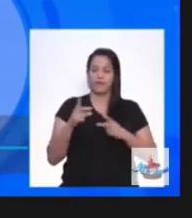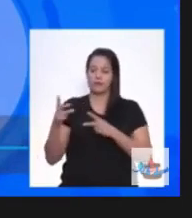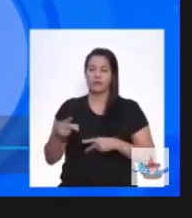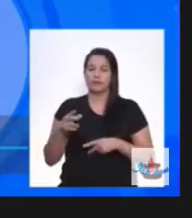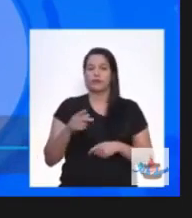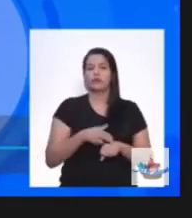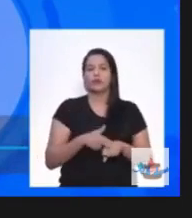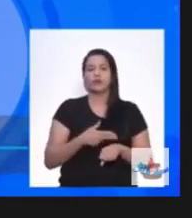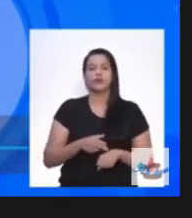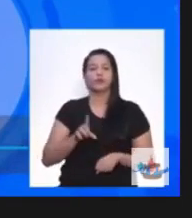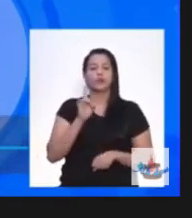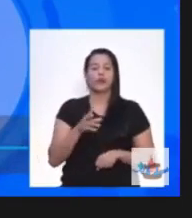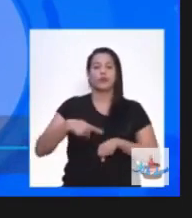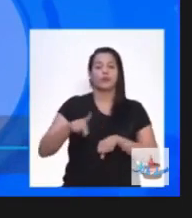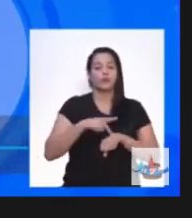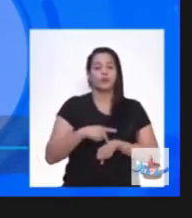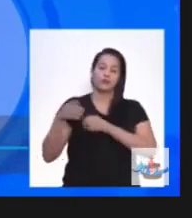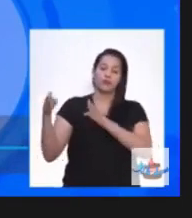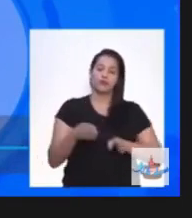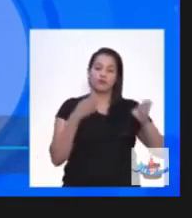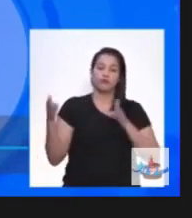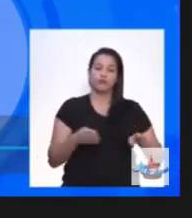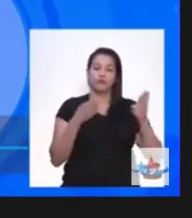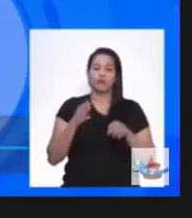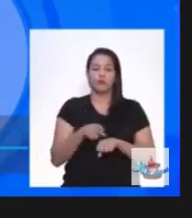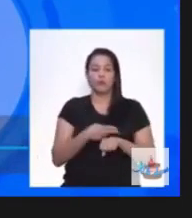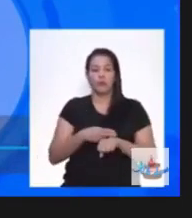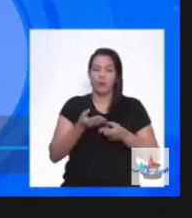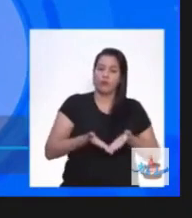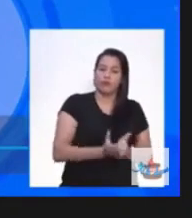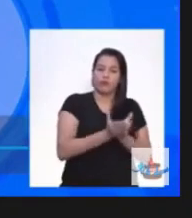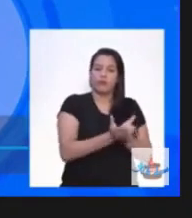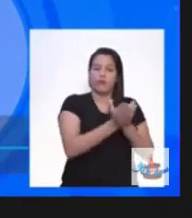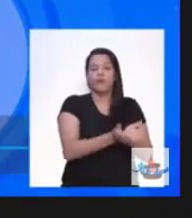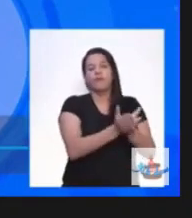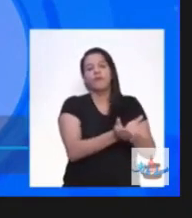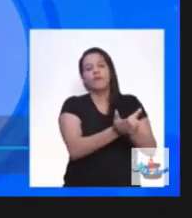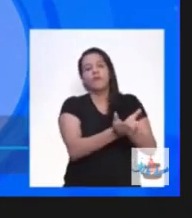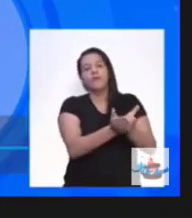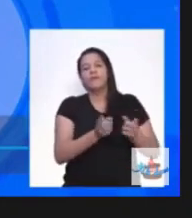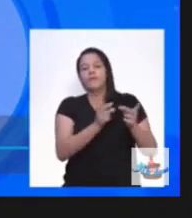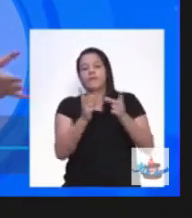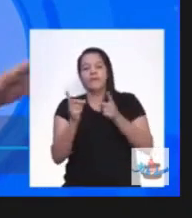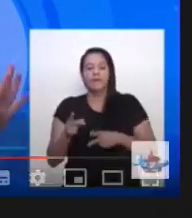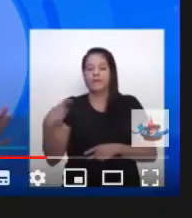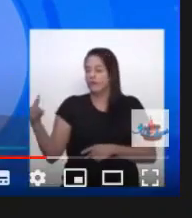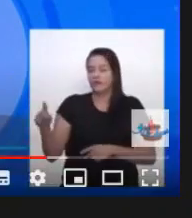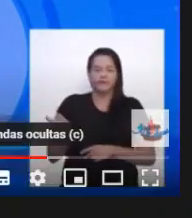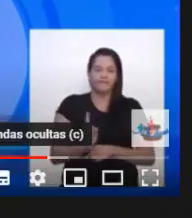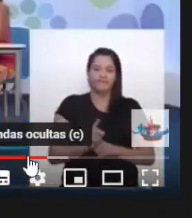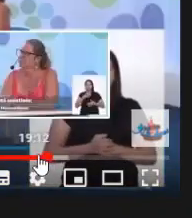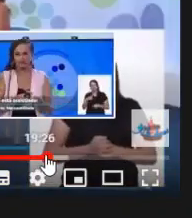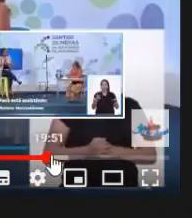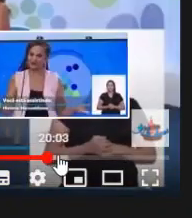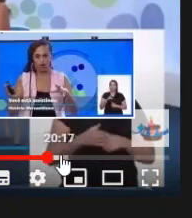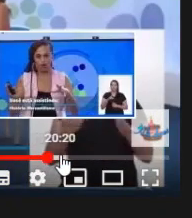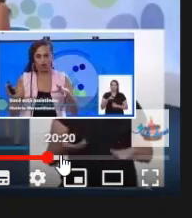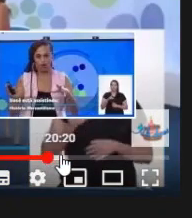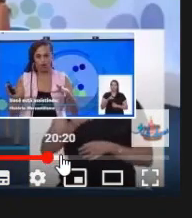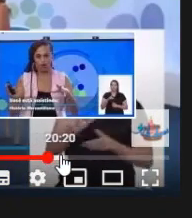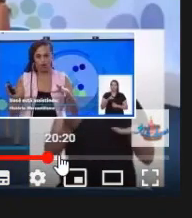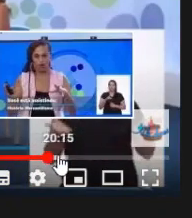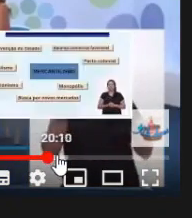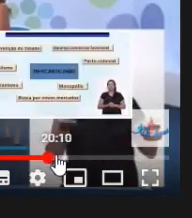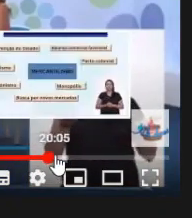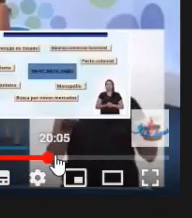para as colônias. Ou só o meu país pode ter um carregamento de chocolate, pode ter um navio atravessando os mares para vender chocolate. O seu não. Então é uma forma também de